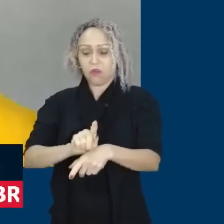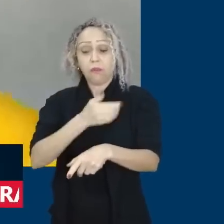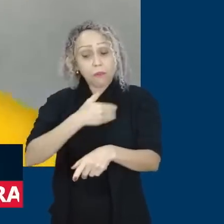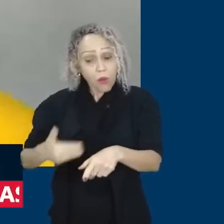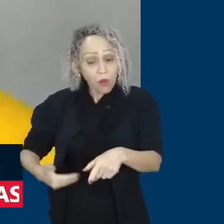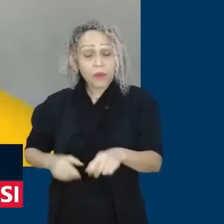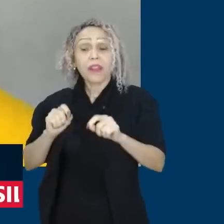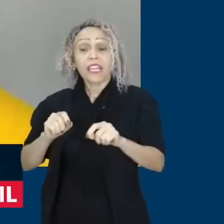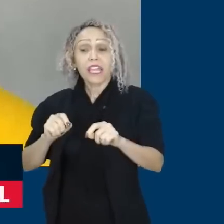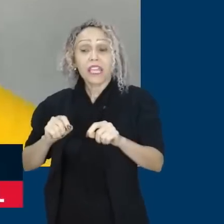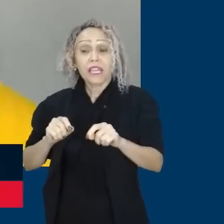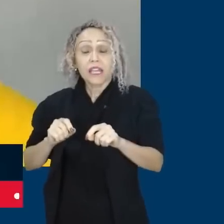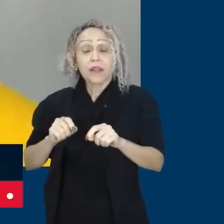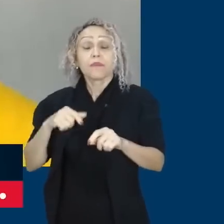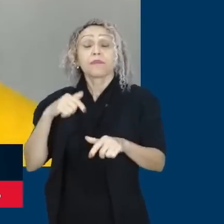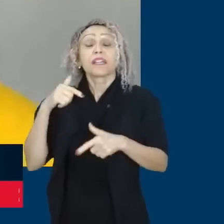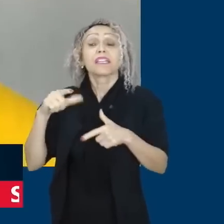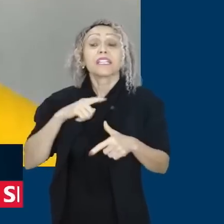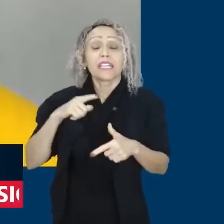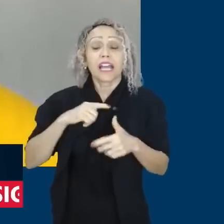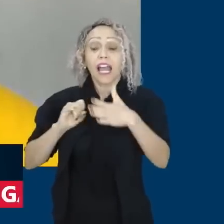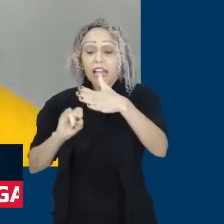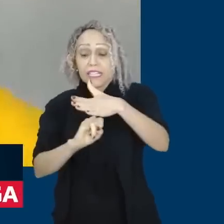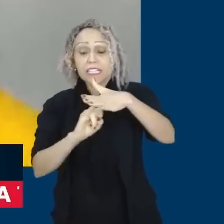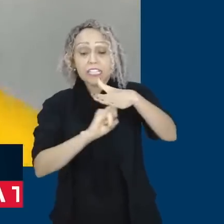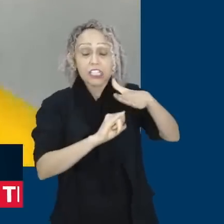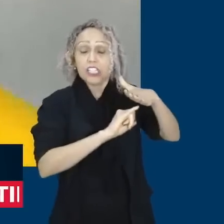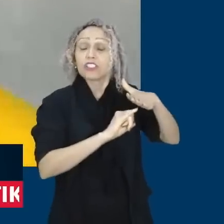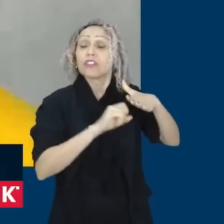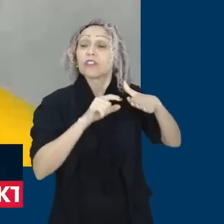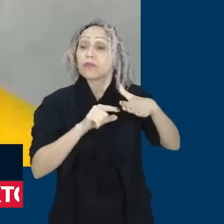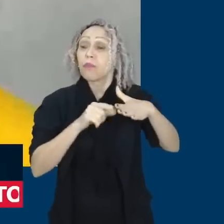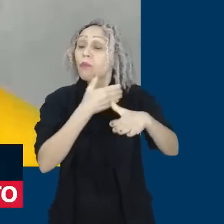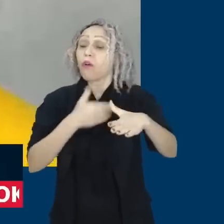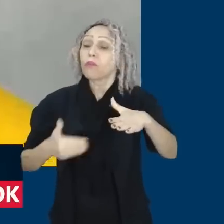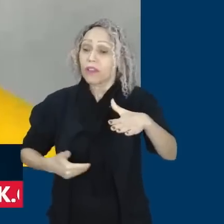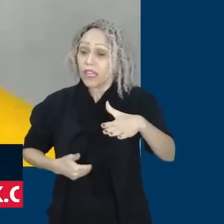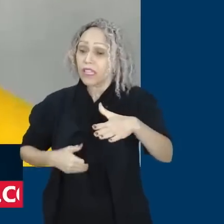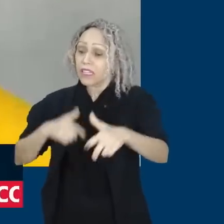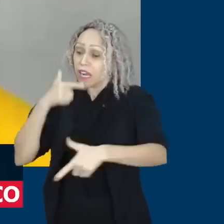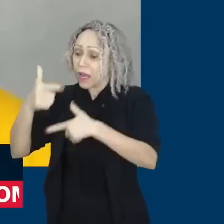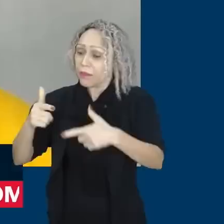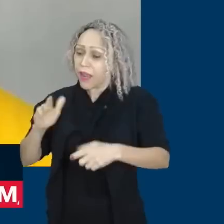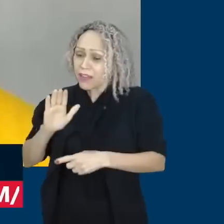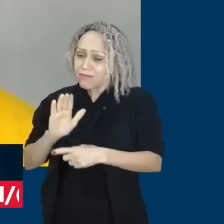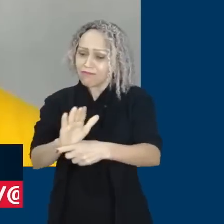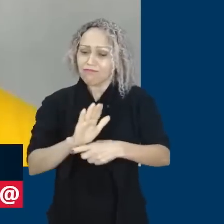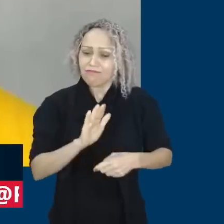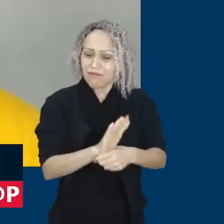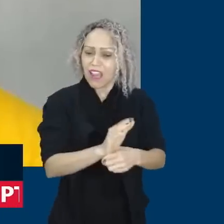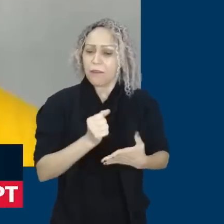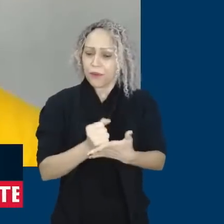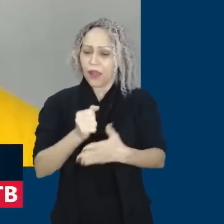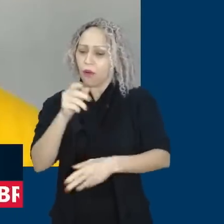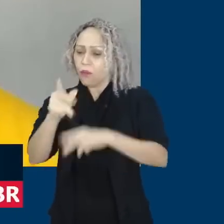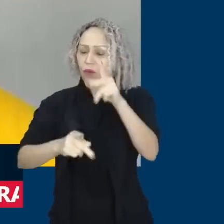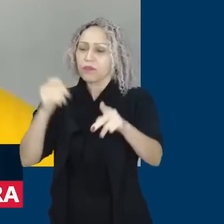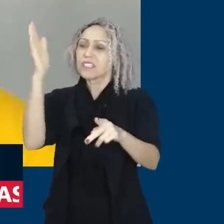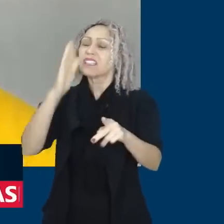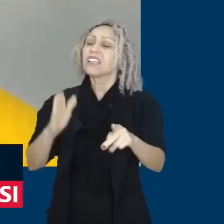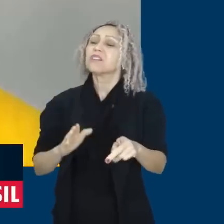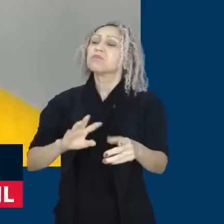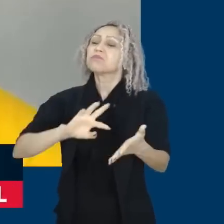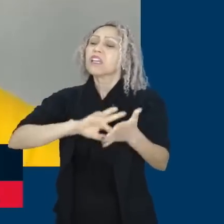brasileiro. Ah, mas o que é gestão? O que que é serviços públicos? É tudo aquilo que tem atendimento